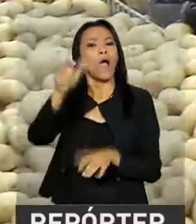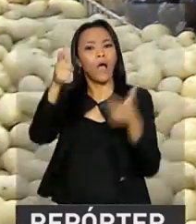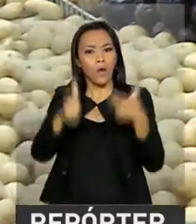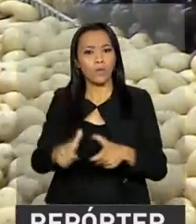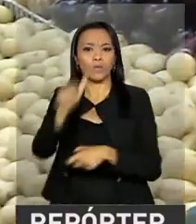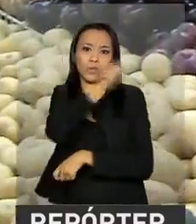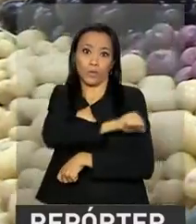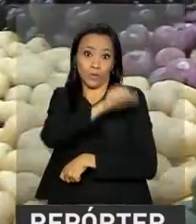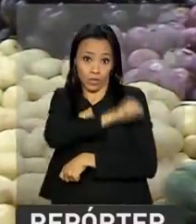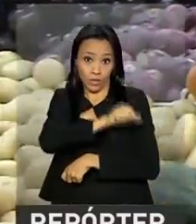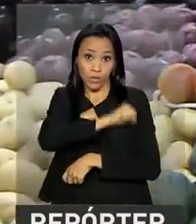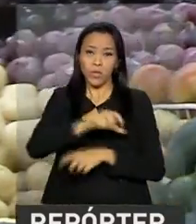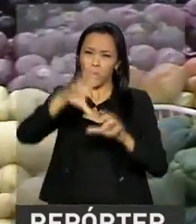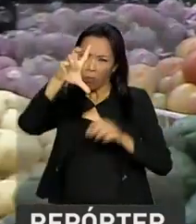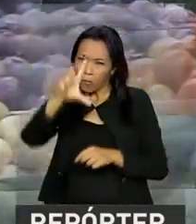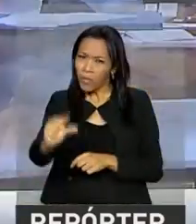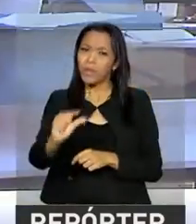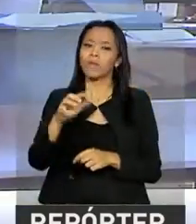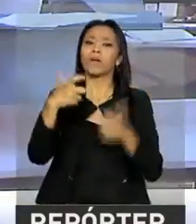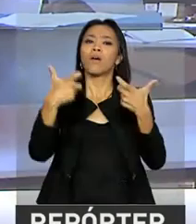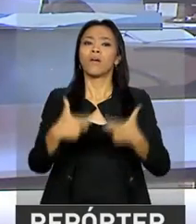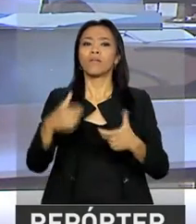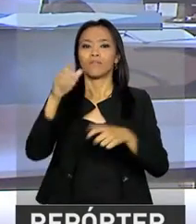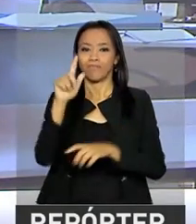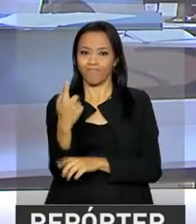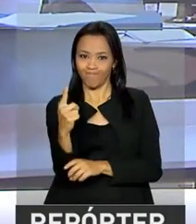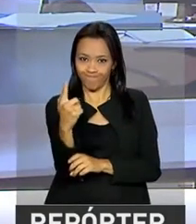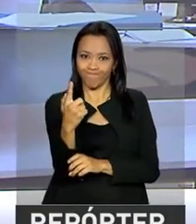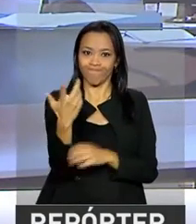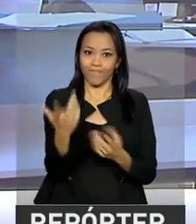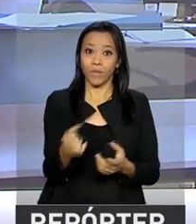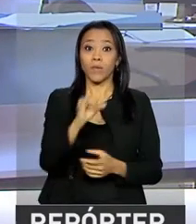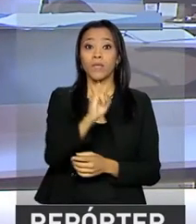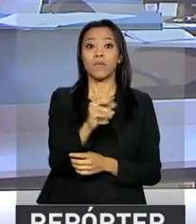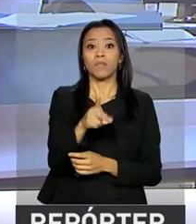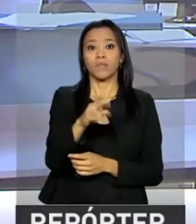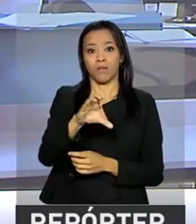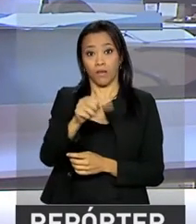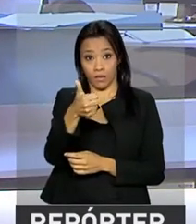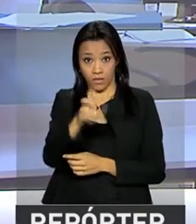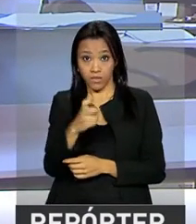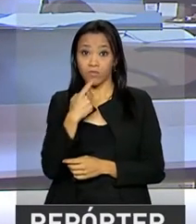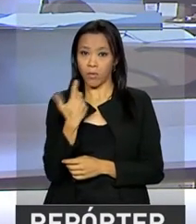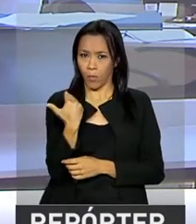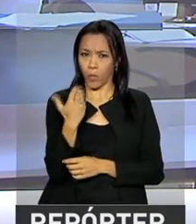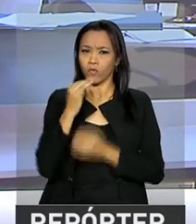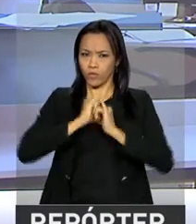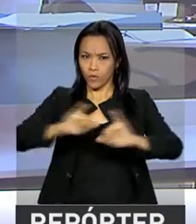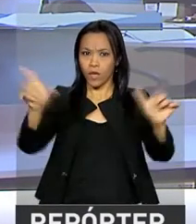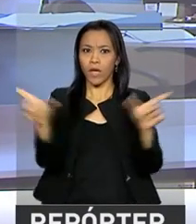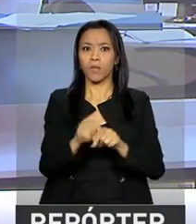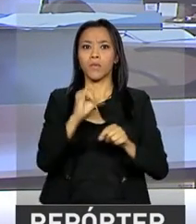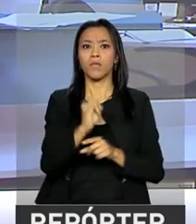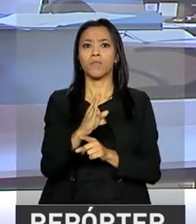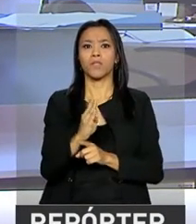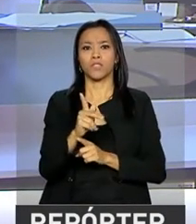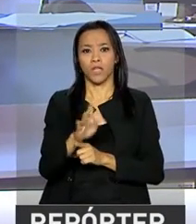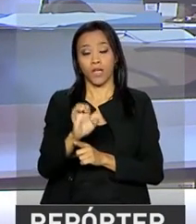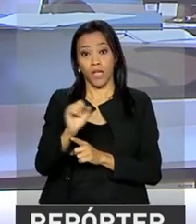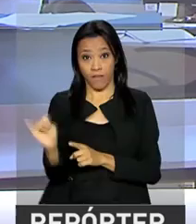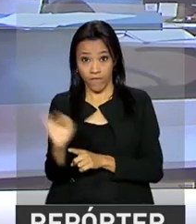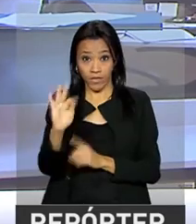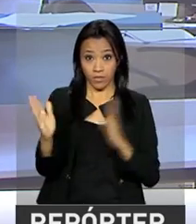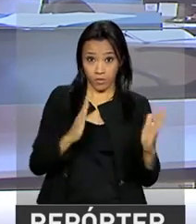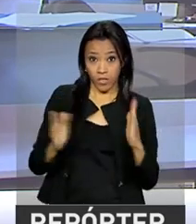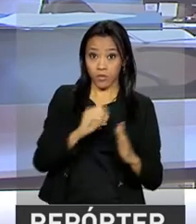rio de janeiro e menor em goiânia o ipca-15 divulgado agora há pouco pelo ibge mede a inflação entre os